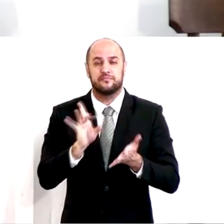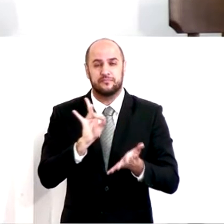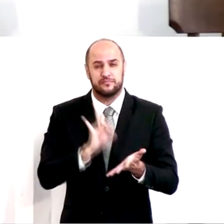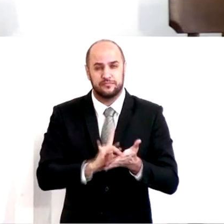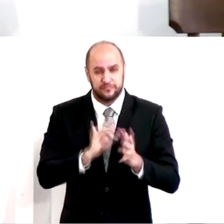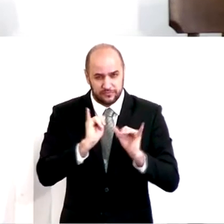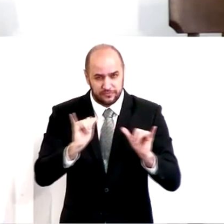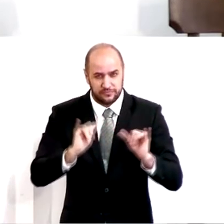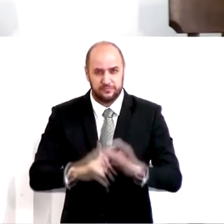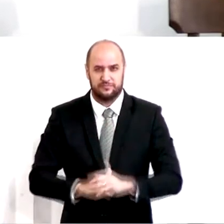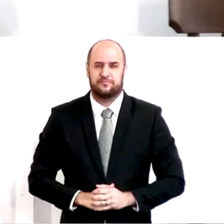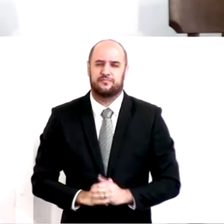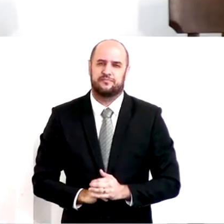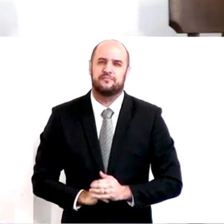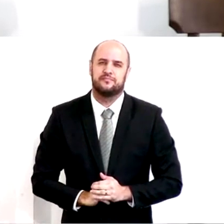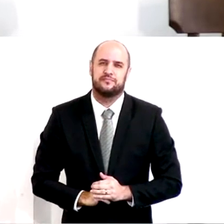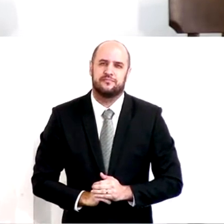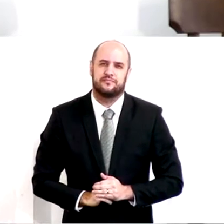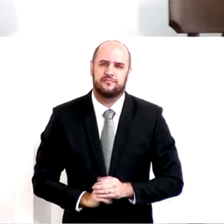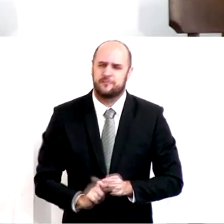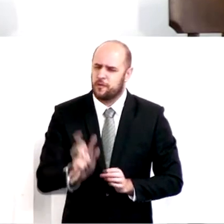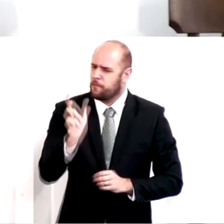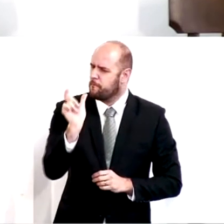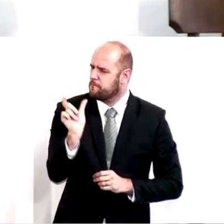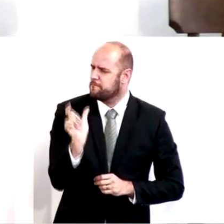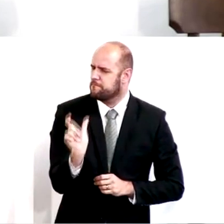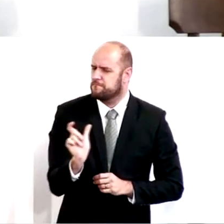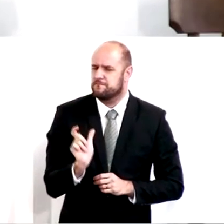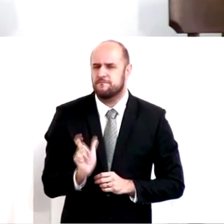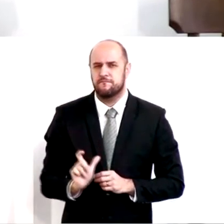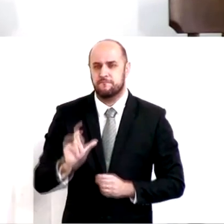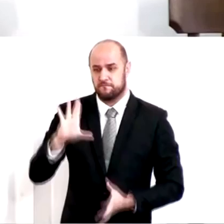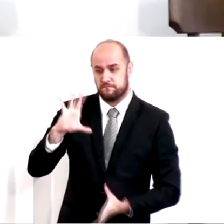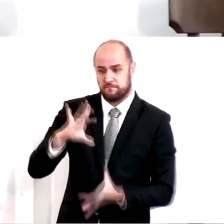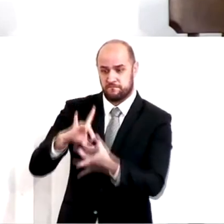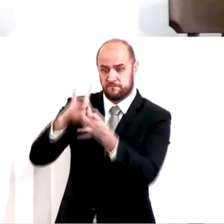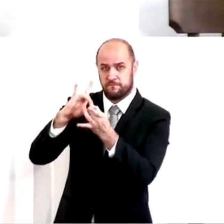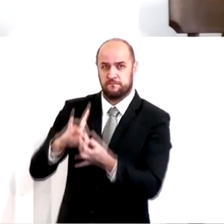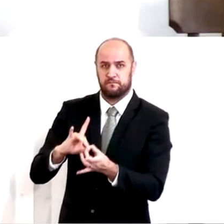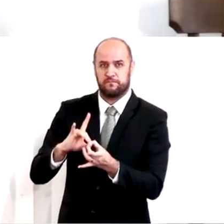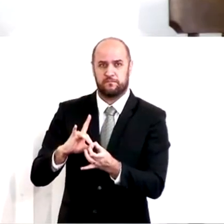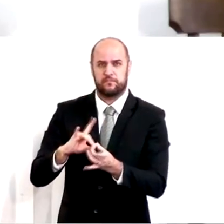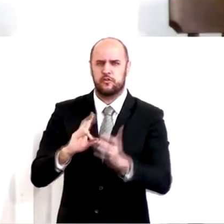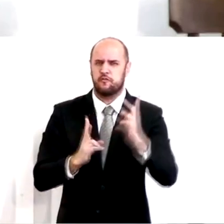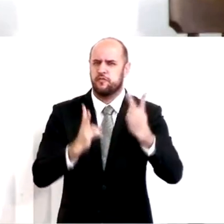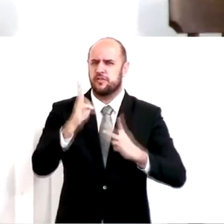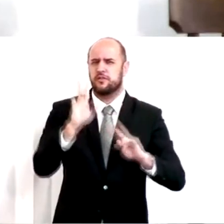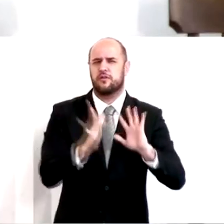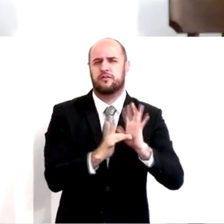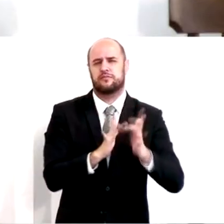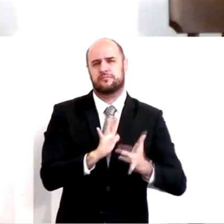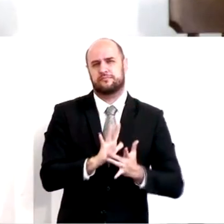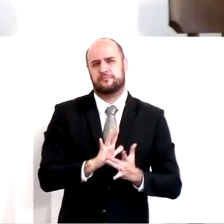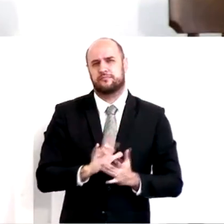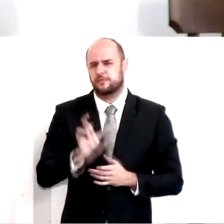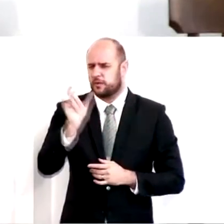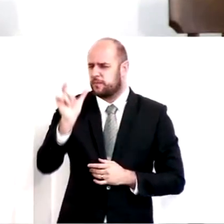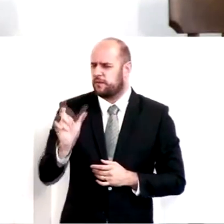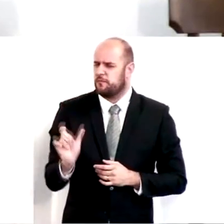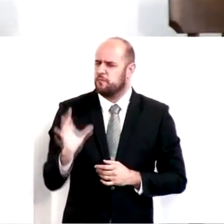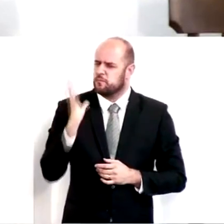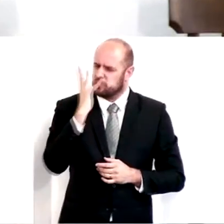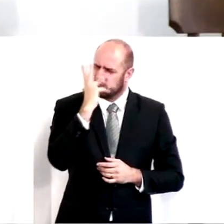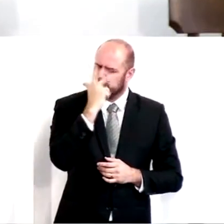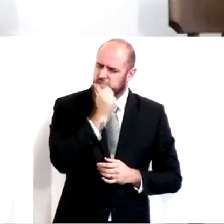sinceridade. Essas palavras, elas são palavras bonitas. Vitória de Cristo. Essas palavras são